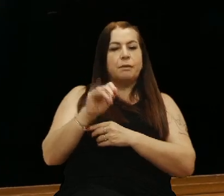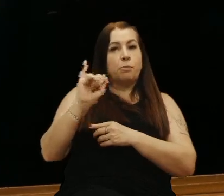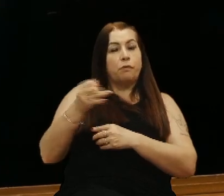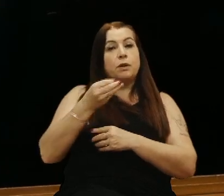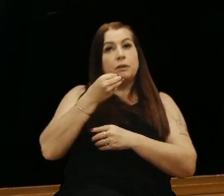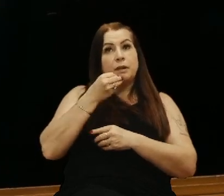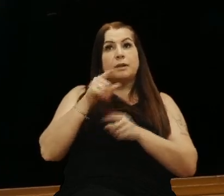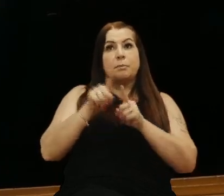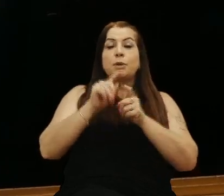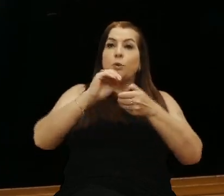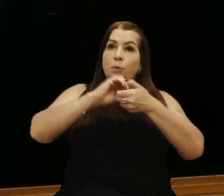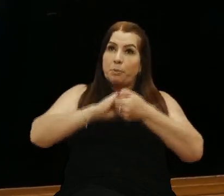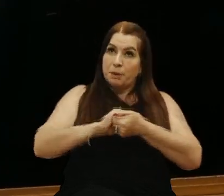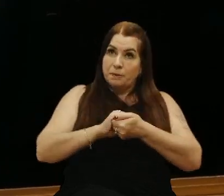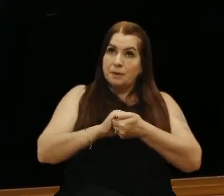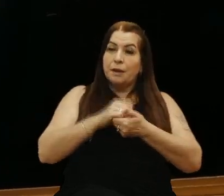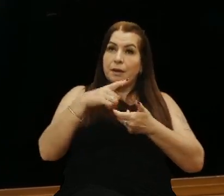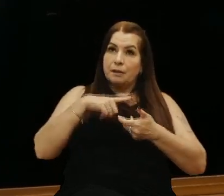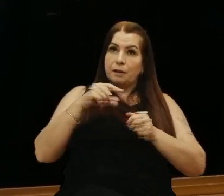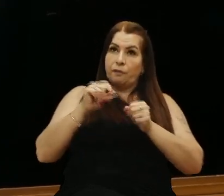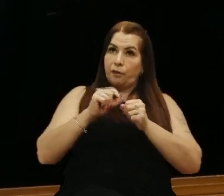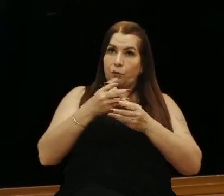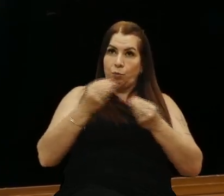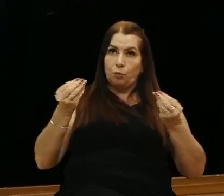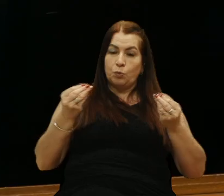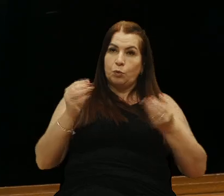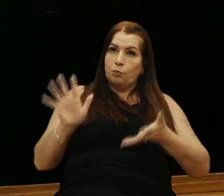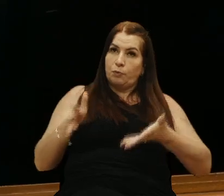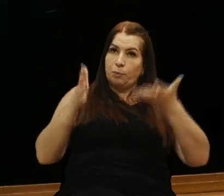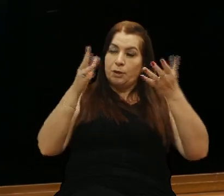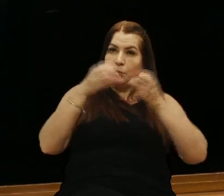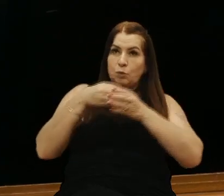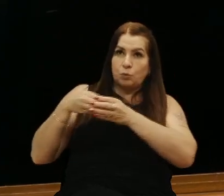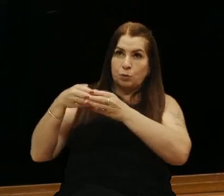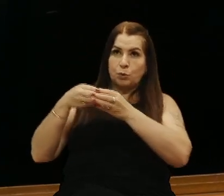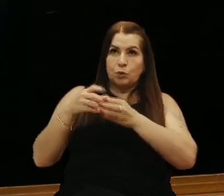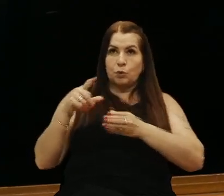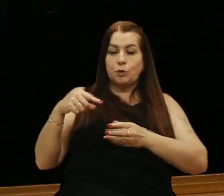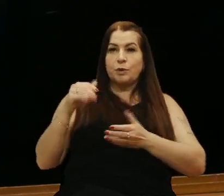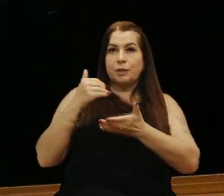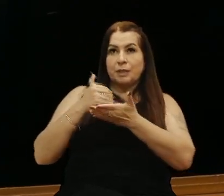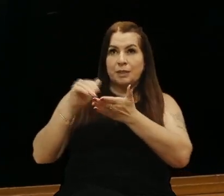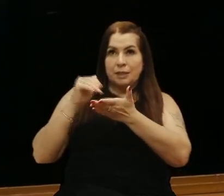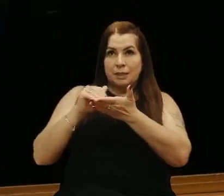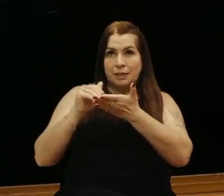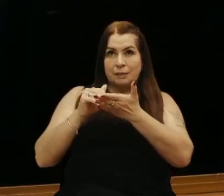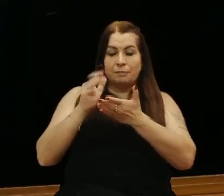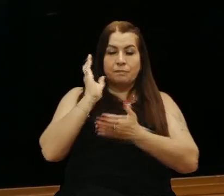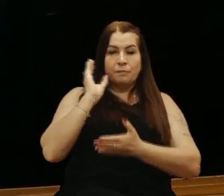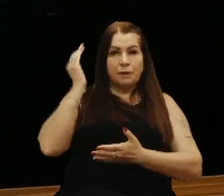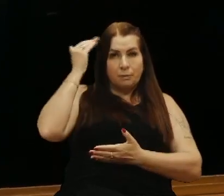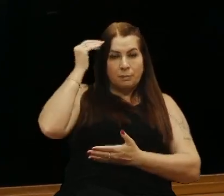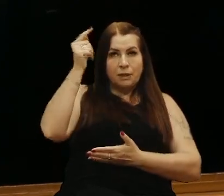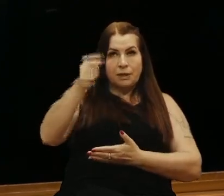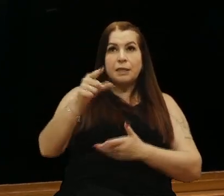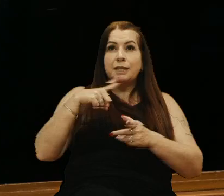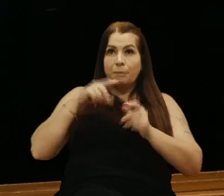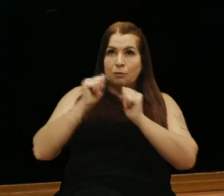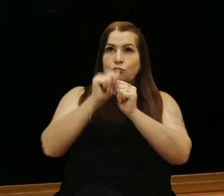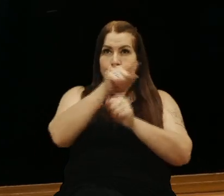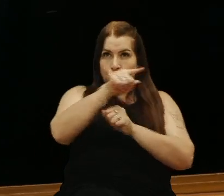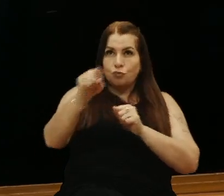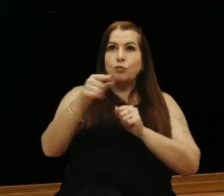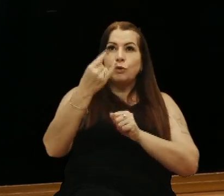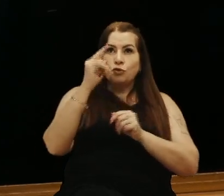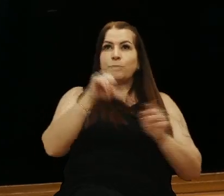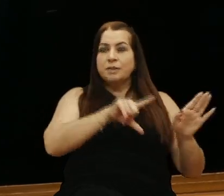para cumprimentar também aquele que tem feito tanto pelo fomento do nosso turismo, nosso secretário Felipe Grêmio-Maier, que esteve nessa casa na